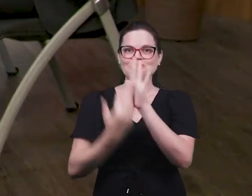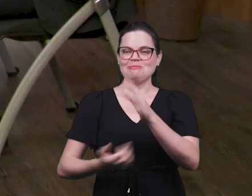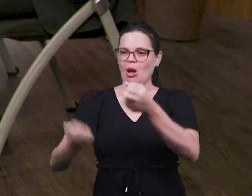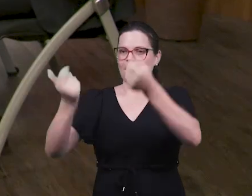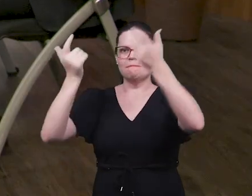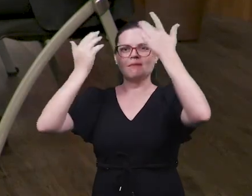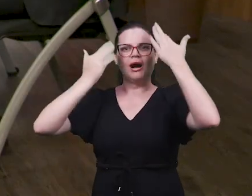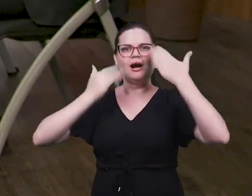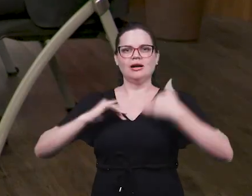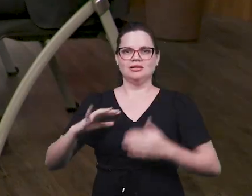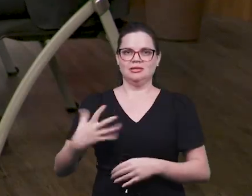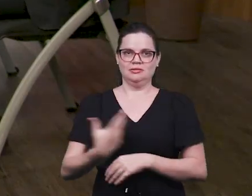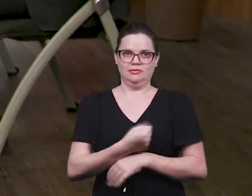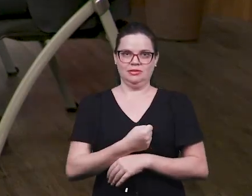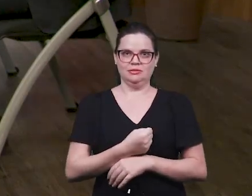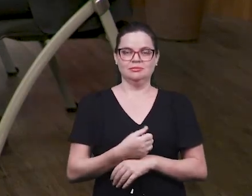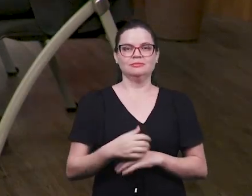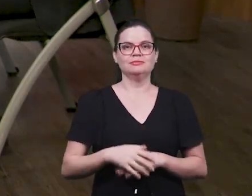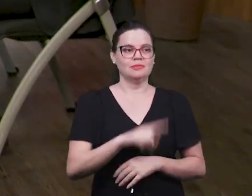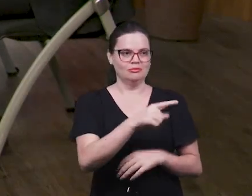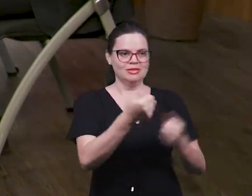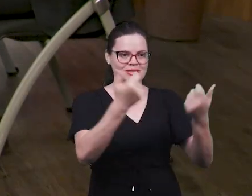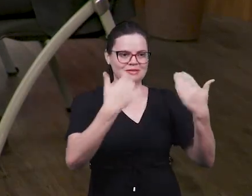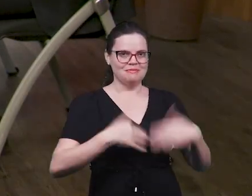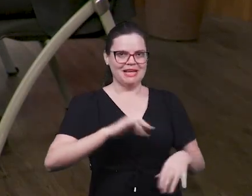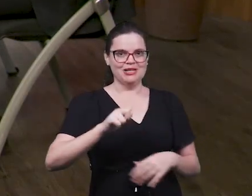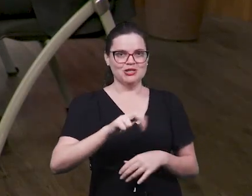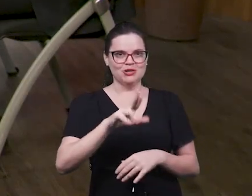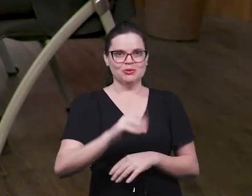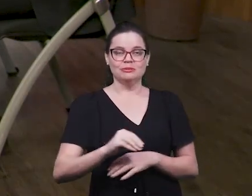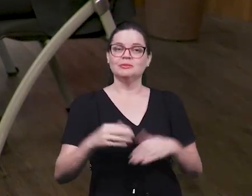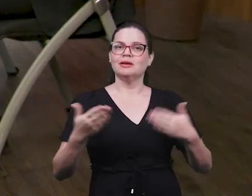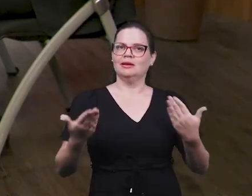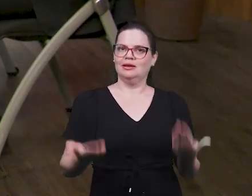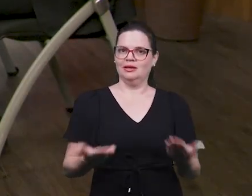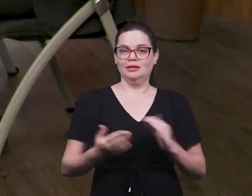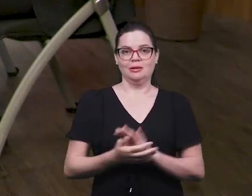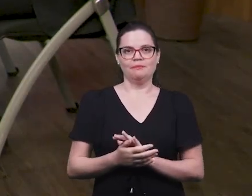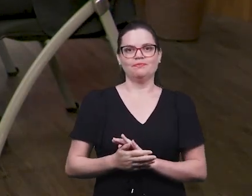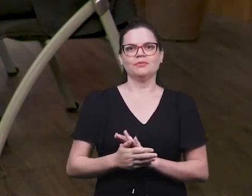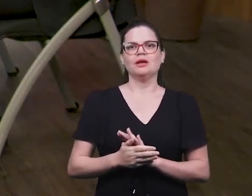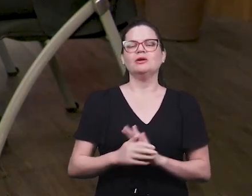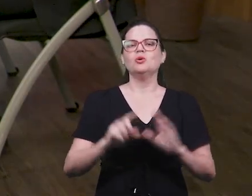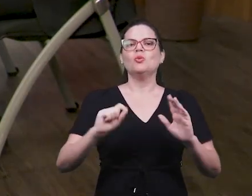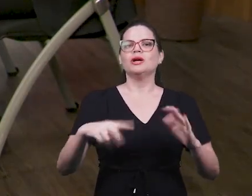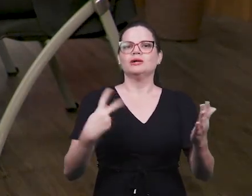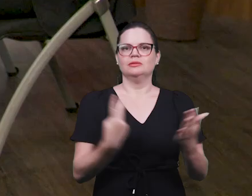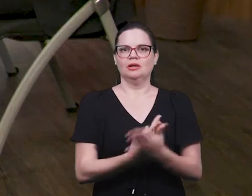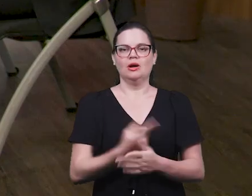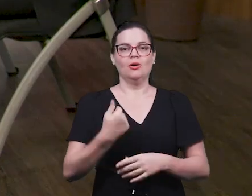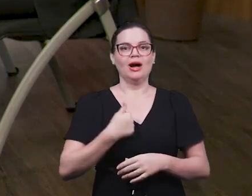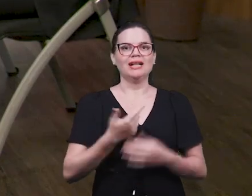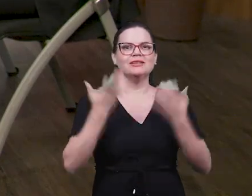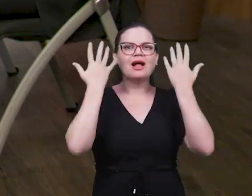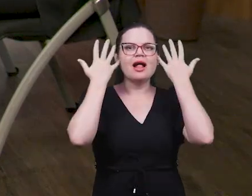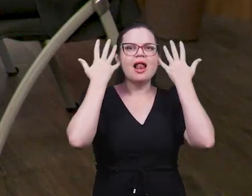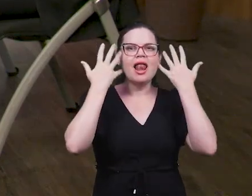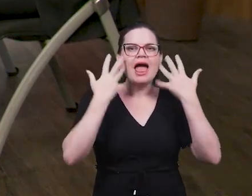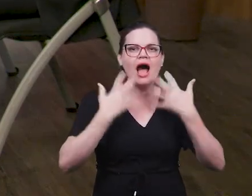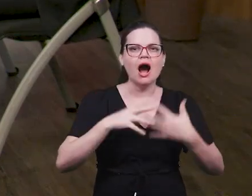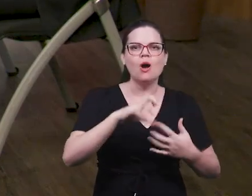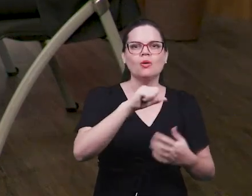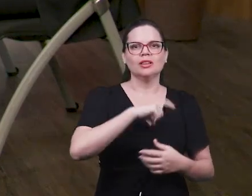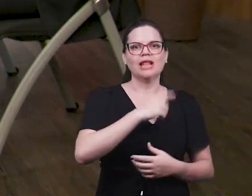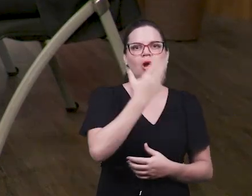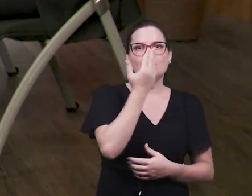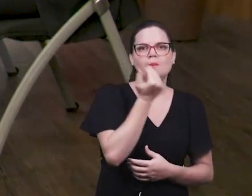né? Do comedor saiu comida e do forte saiu doçura. E aí vem a resposta. Que é mais